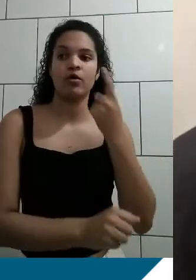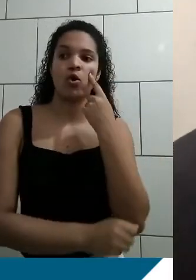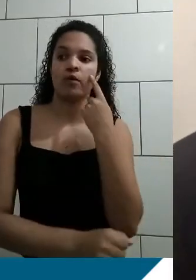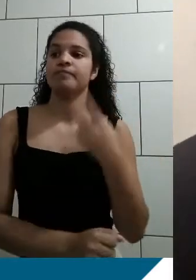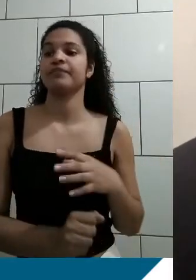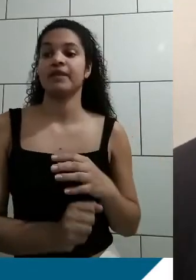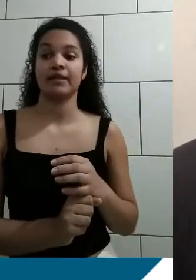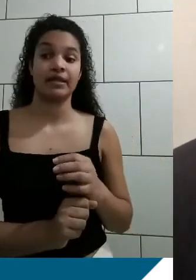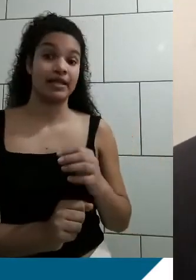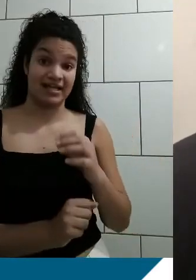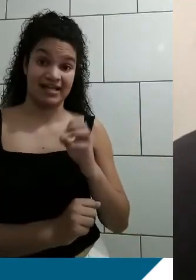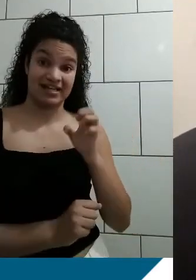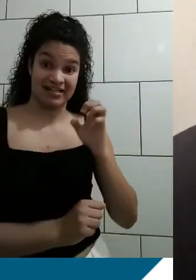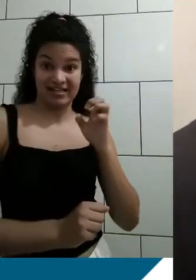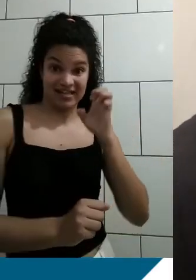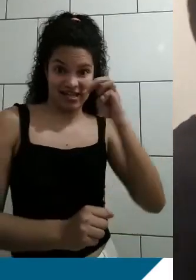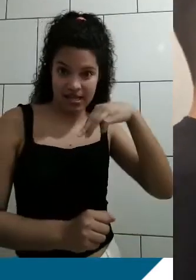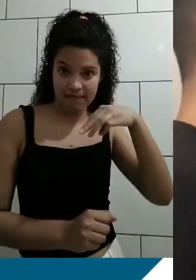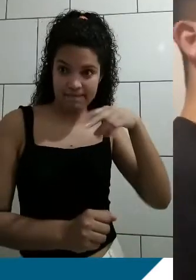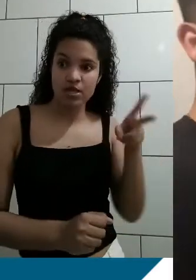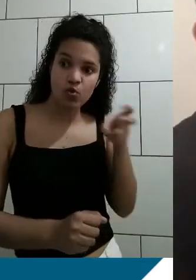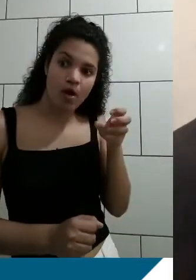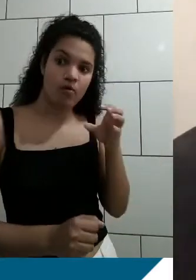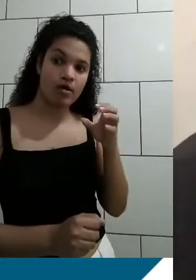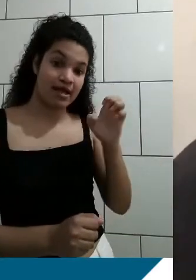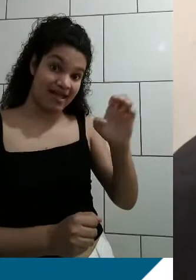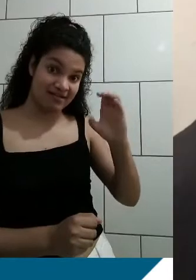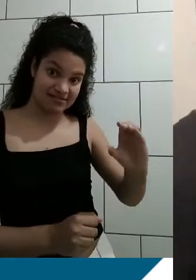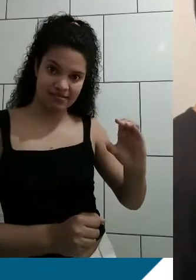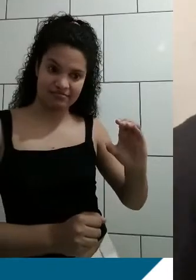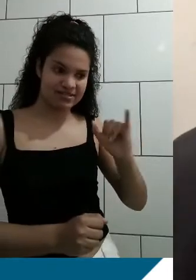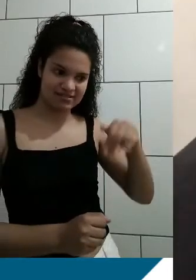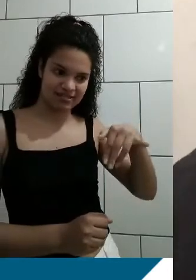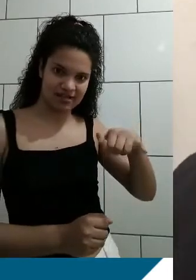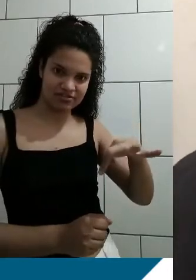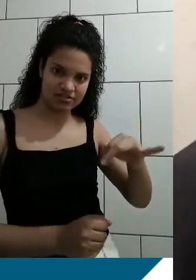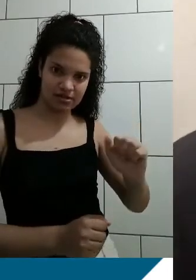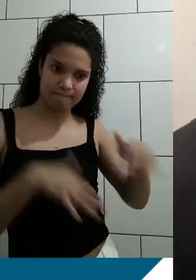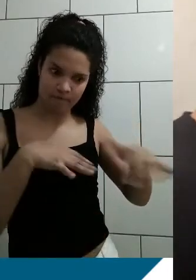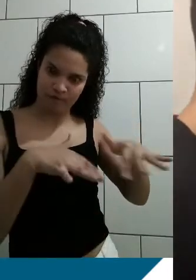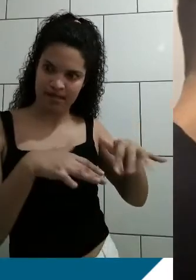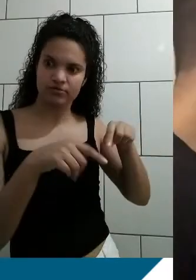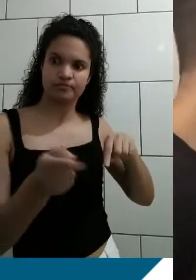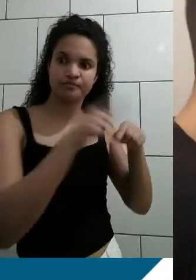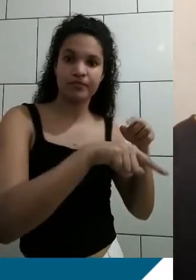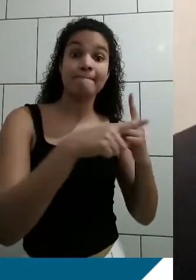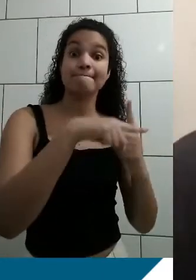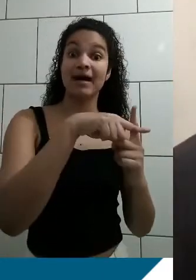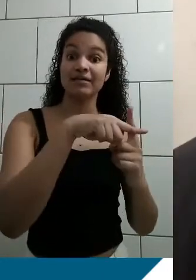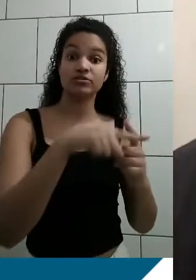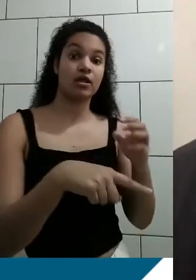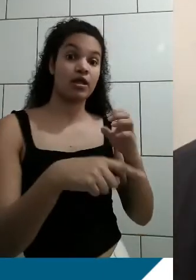tá? Lembrando que na potencial eu tenho duas formas, quando eu estou falando de fenômenos mecânicos, tá? Eu tenho duas formas de energia potencial. Eu